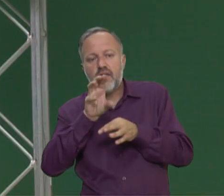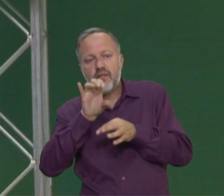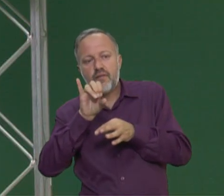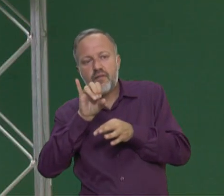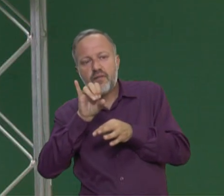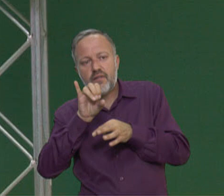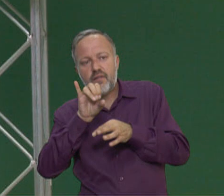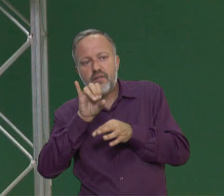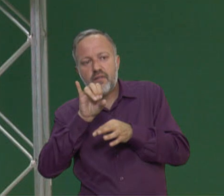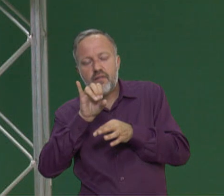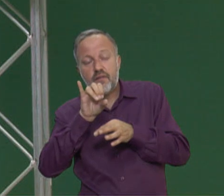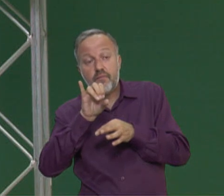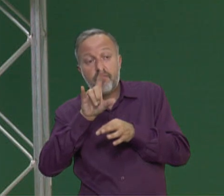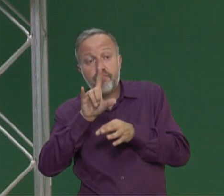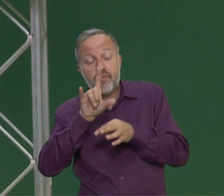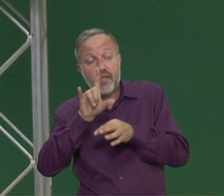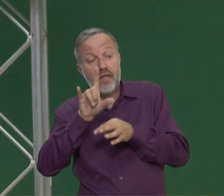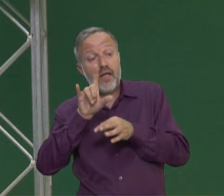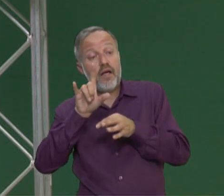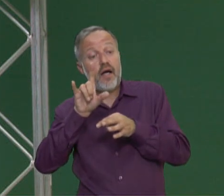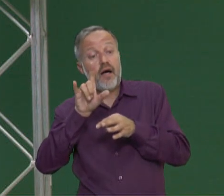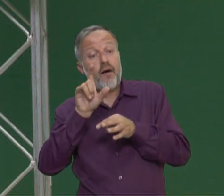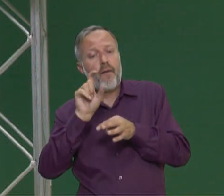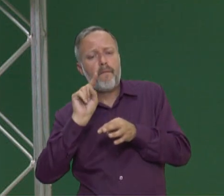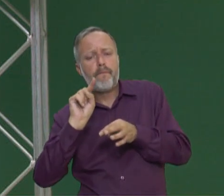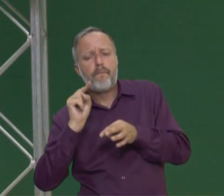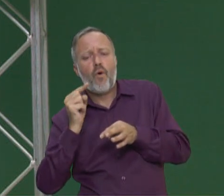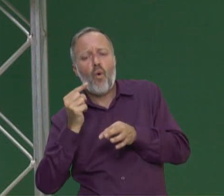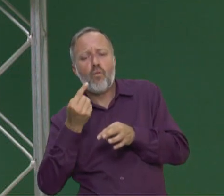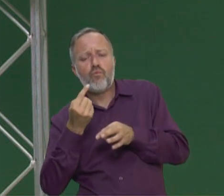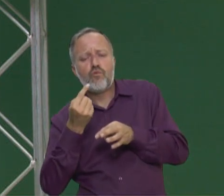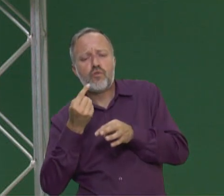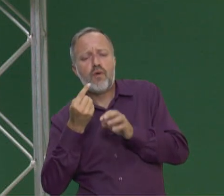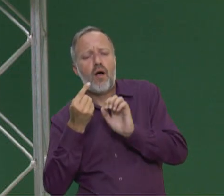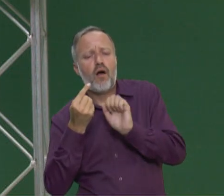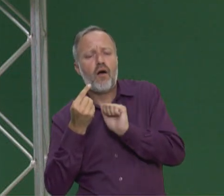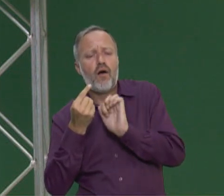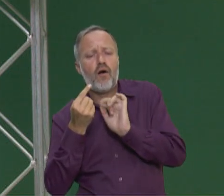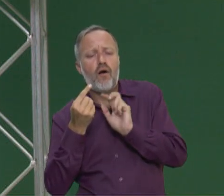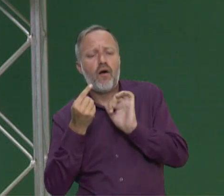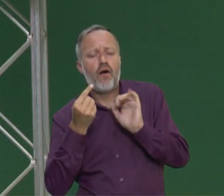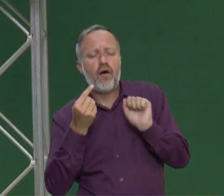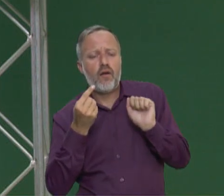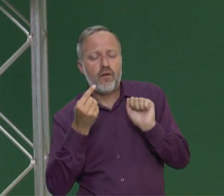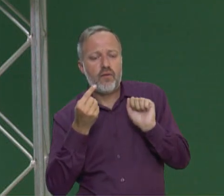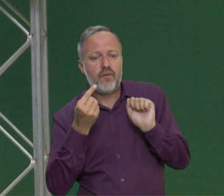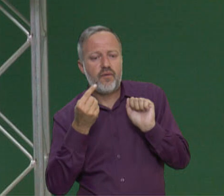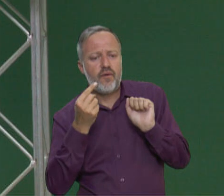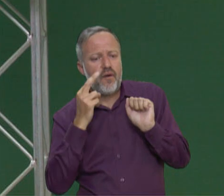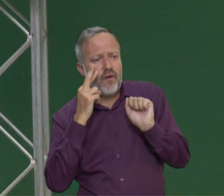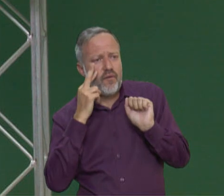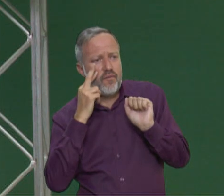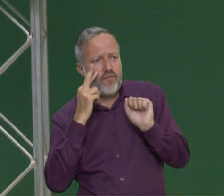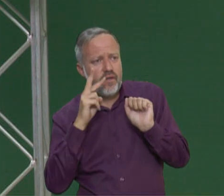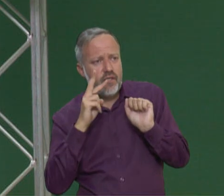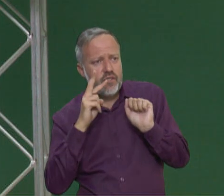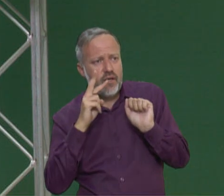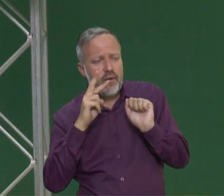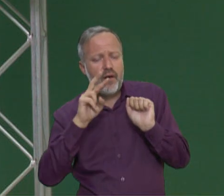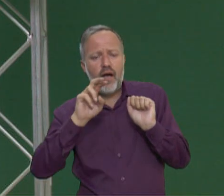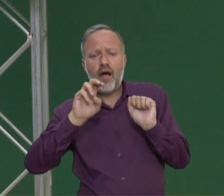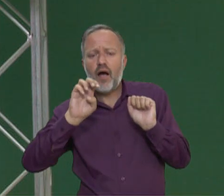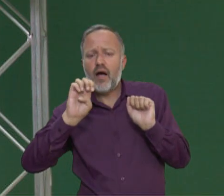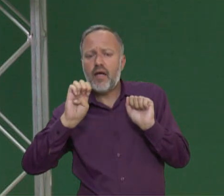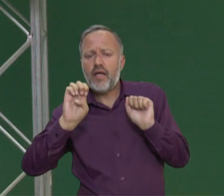a gente dobra a última letra para então receber o sufixo, que nesse caso é o ed. Você